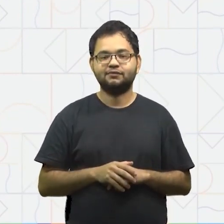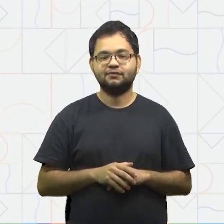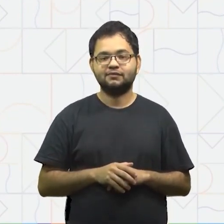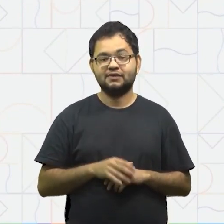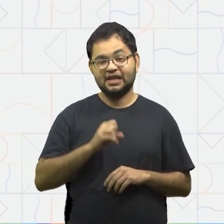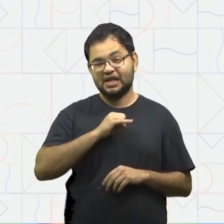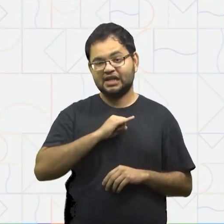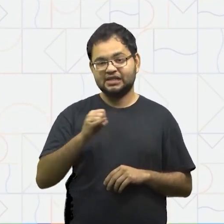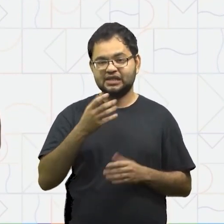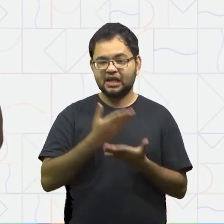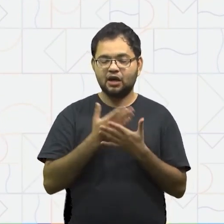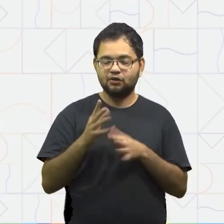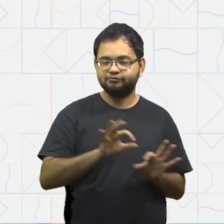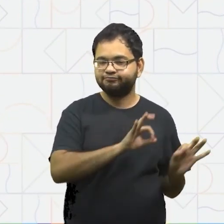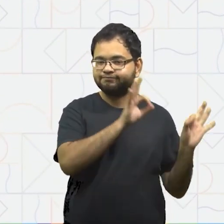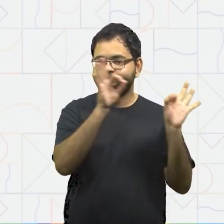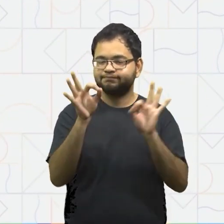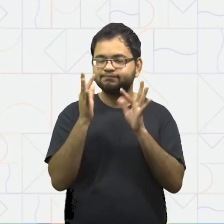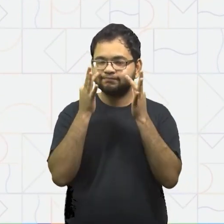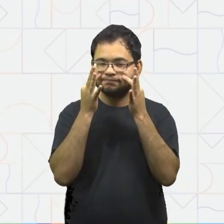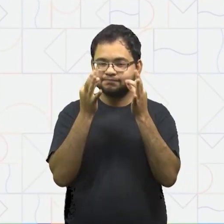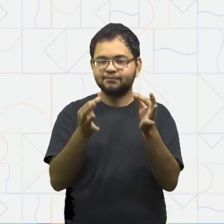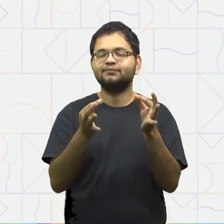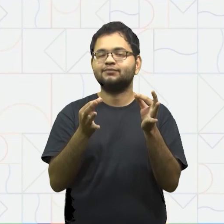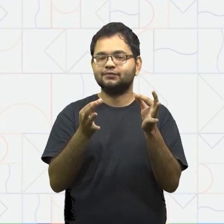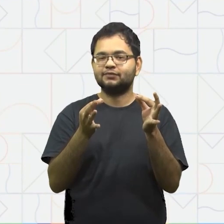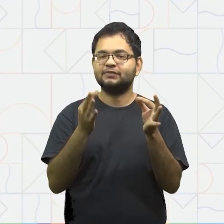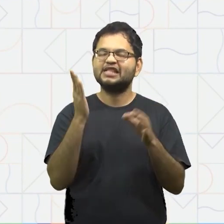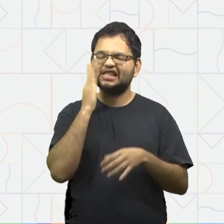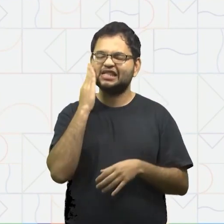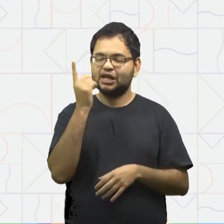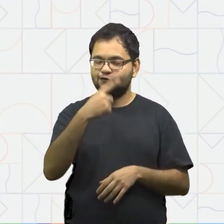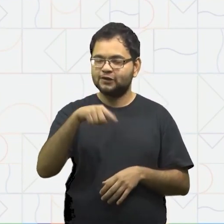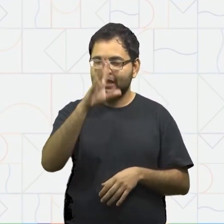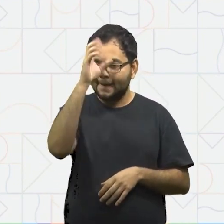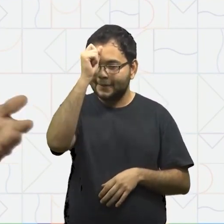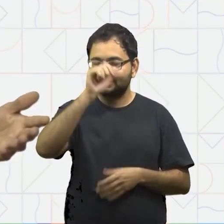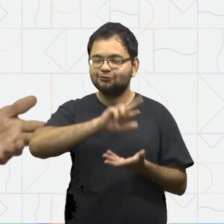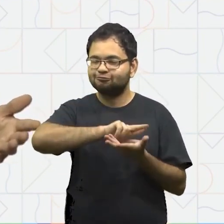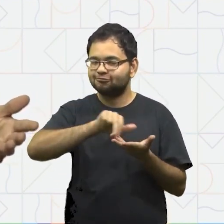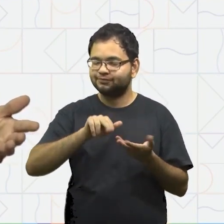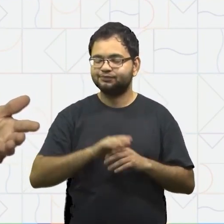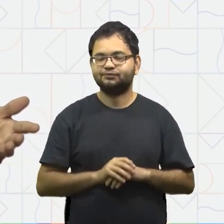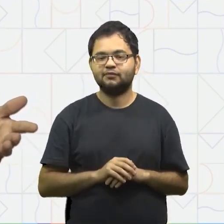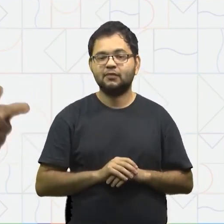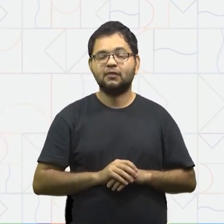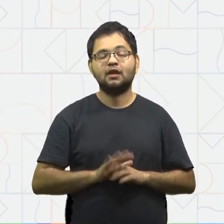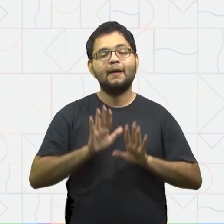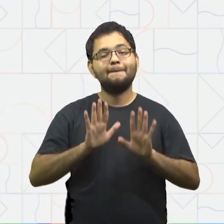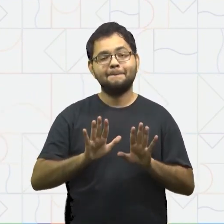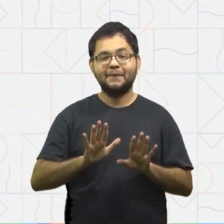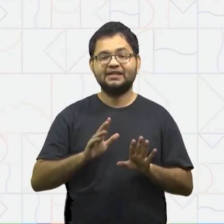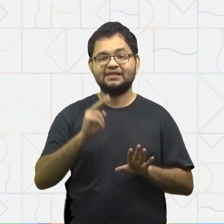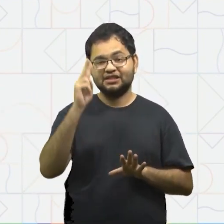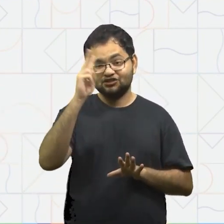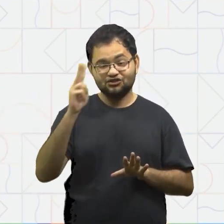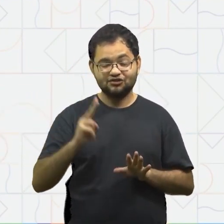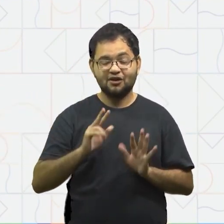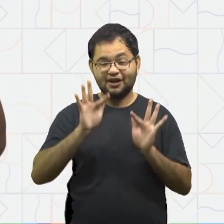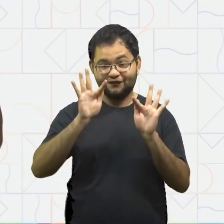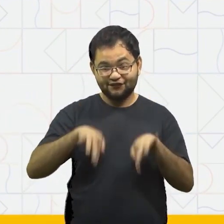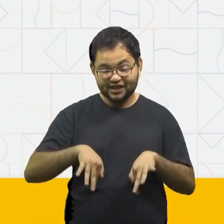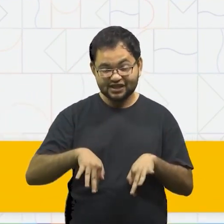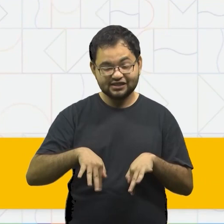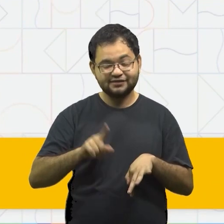se você prestou bastante atenção eu acredito que aprendeu sim e muito mas como eu sempre digo essa